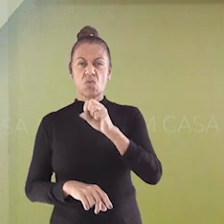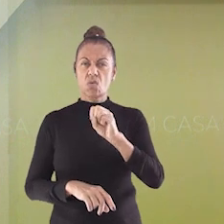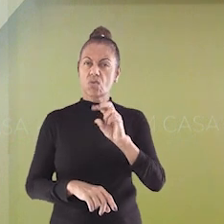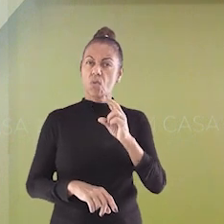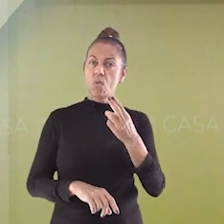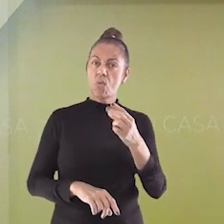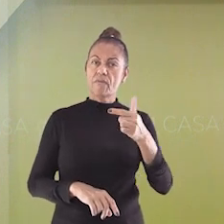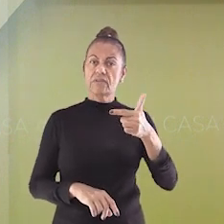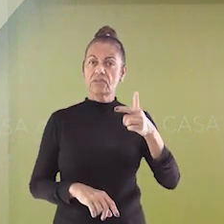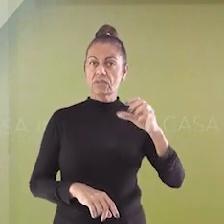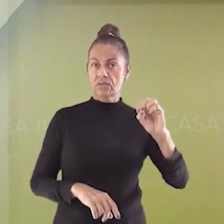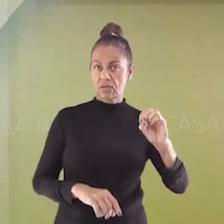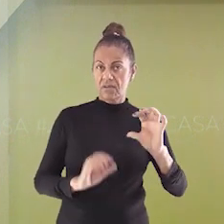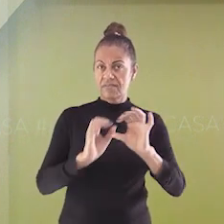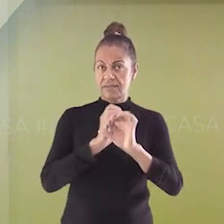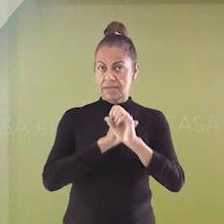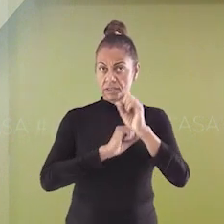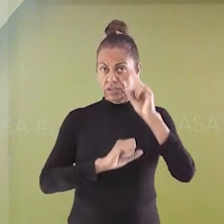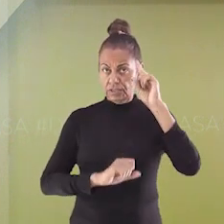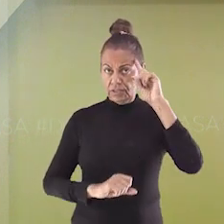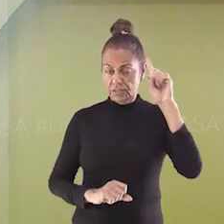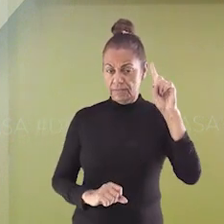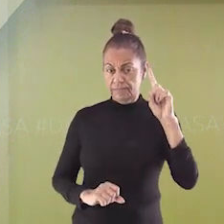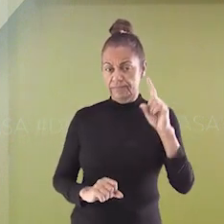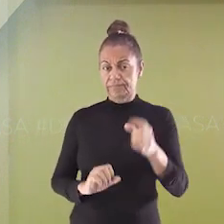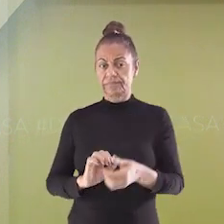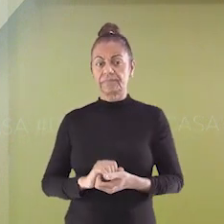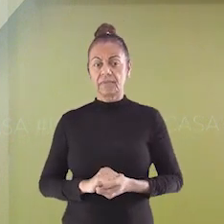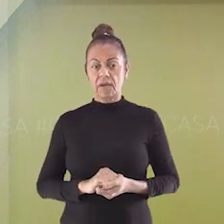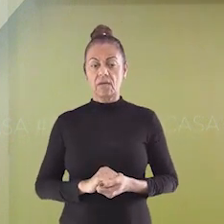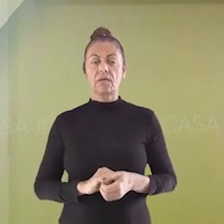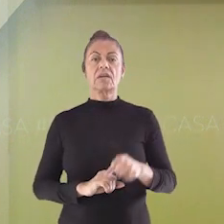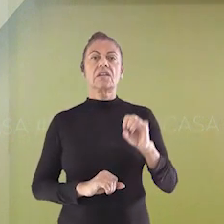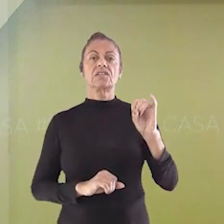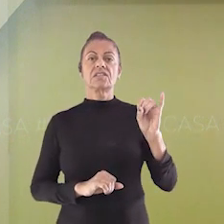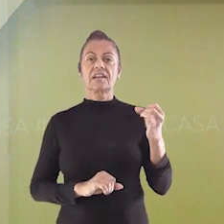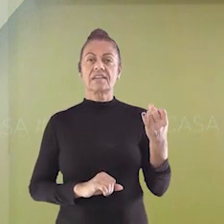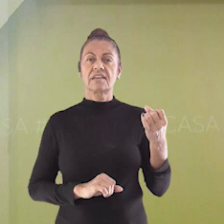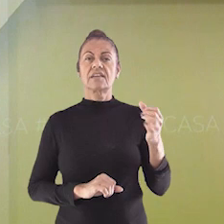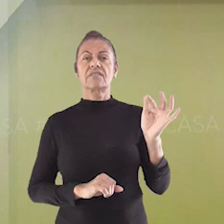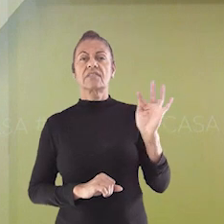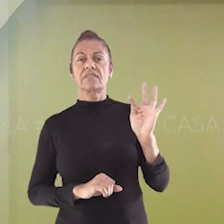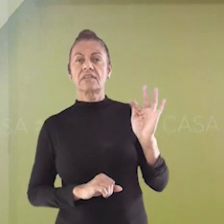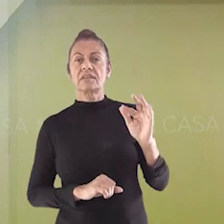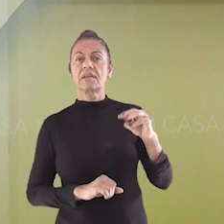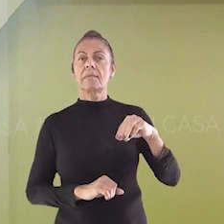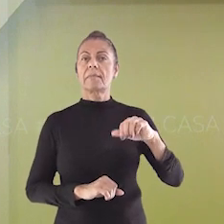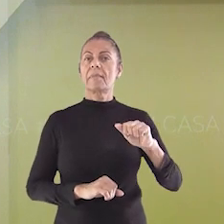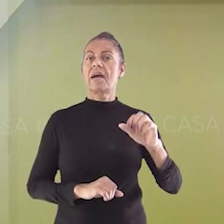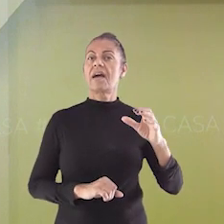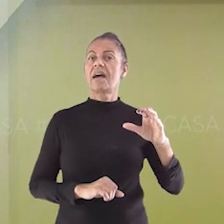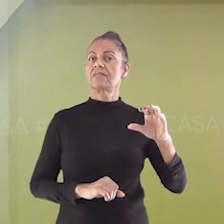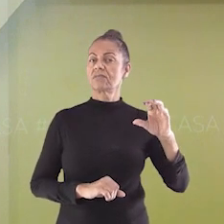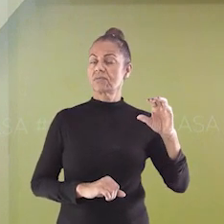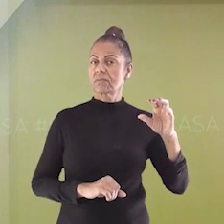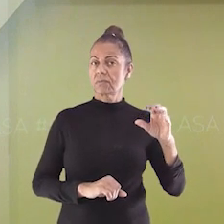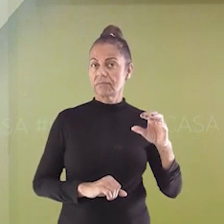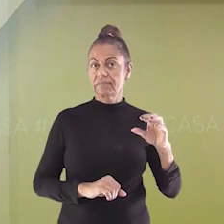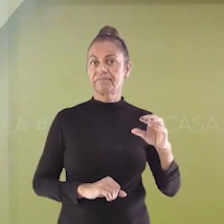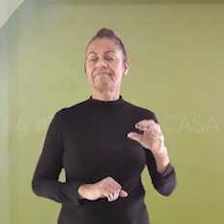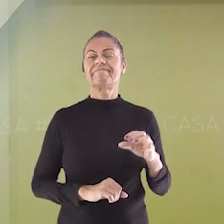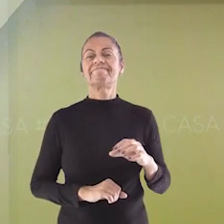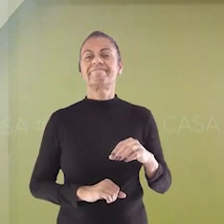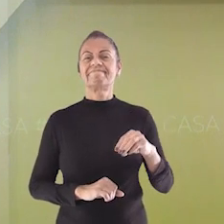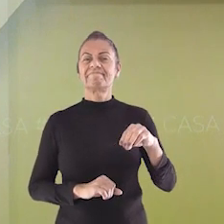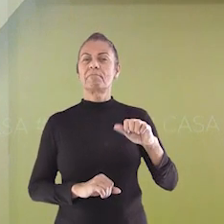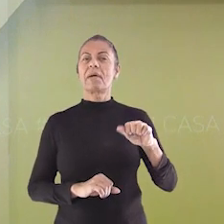Vocês estão vendo? Os 12 meses estão aqui. Janeiro, fevereiro, março, abril, maio, junho, julho,